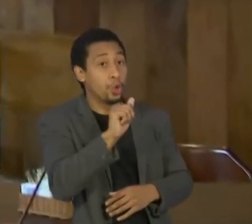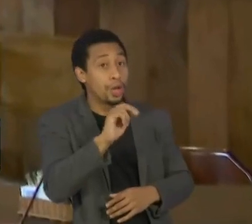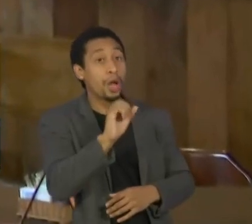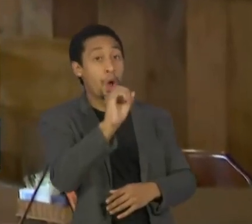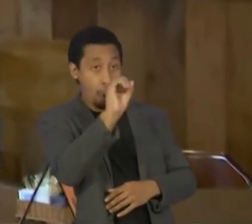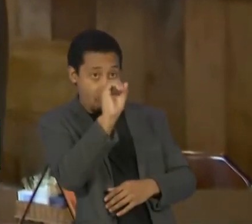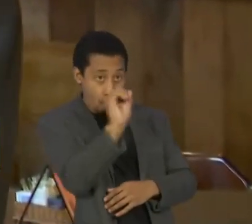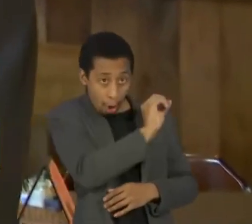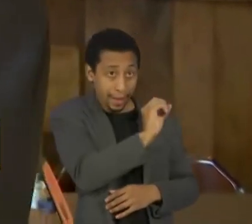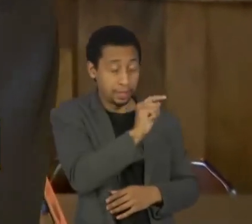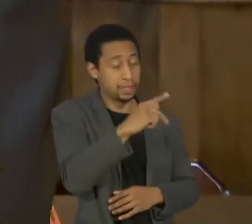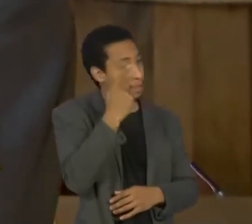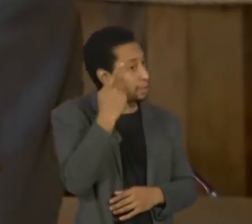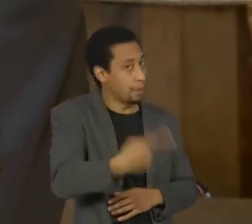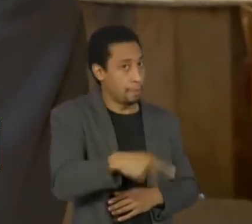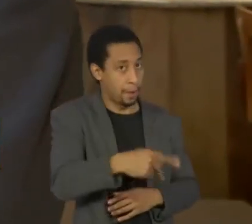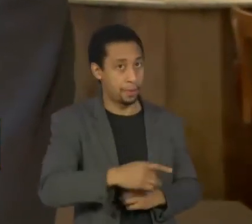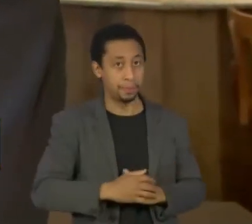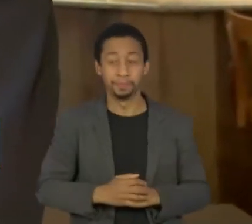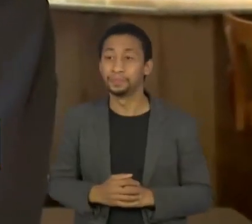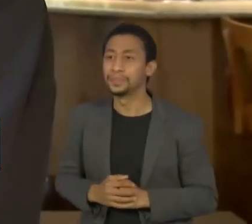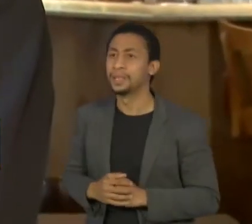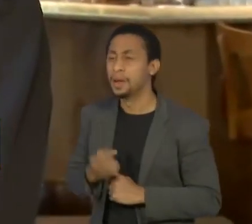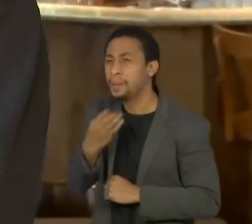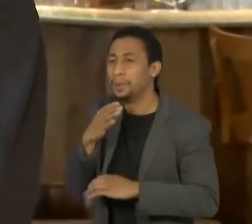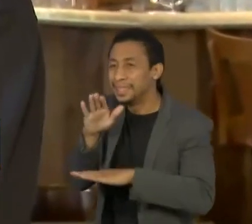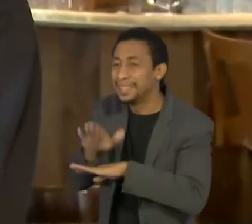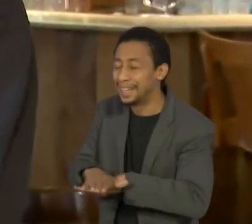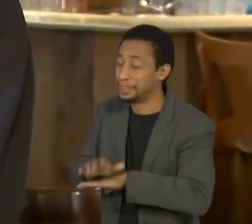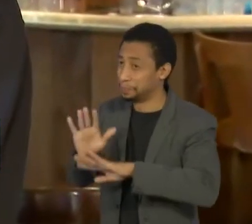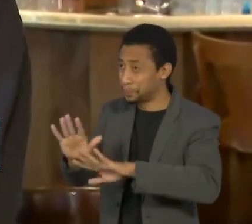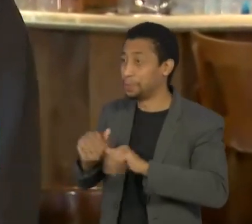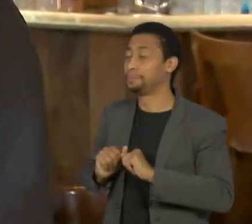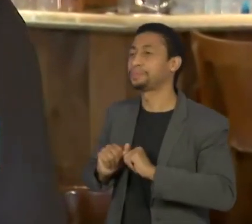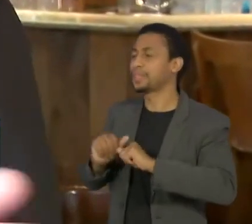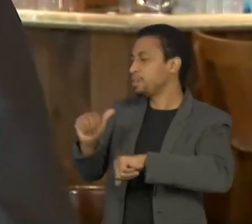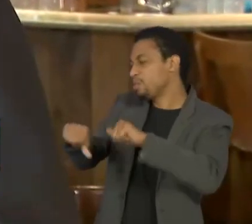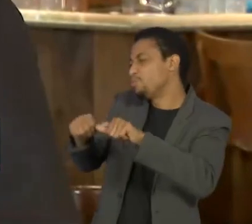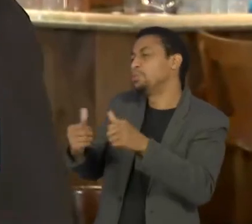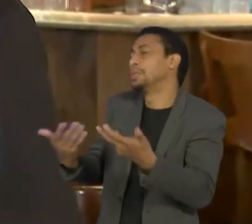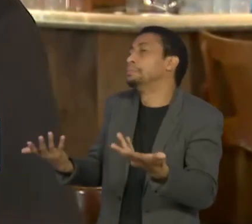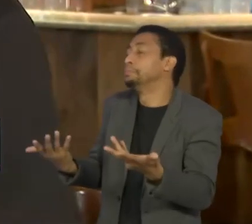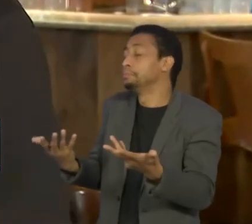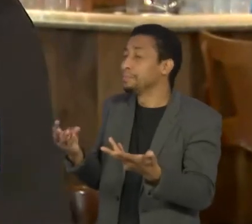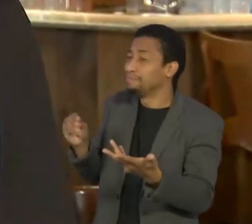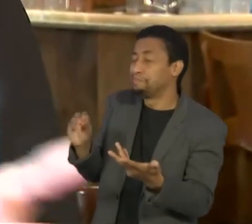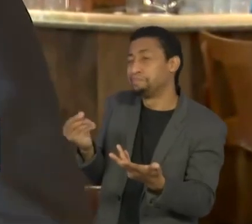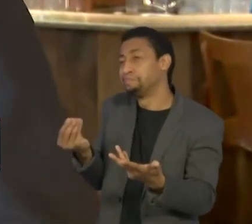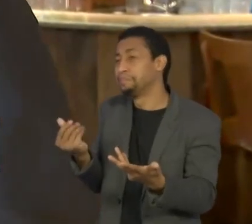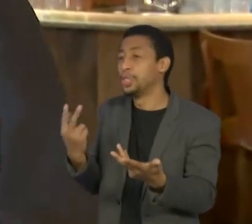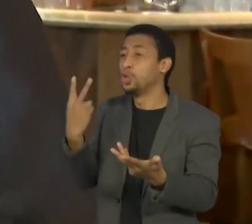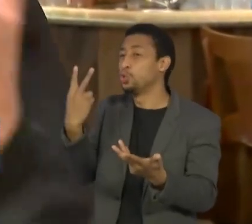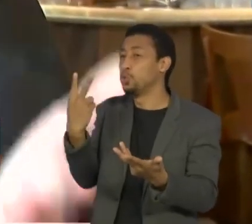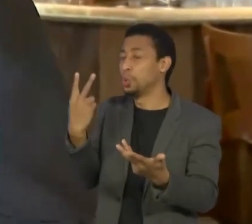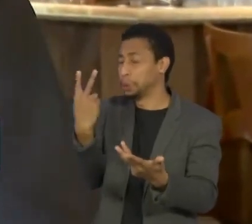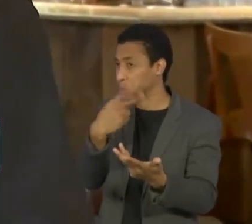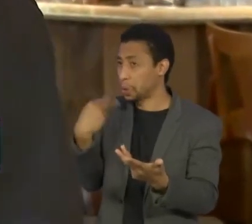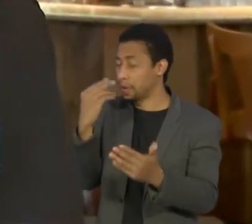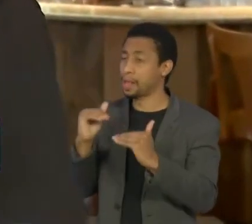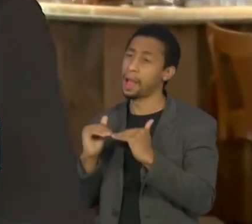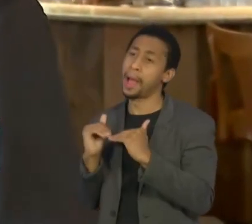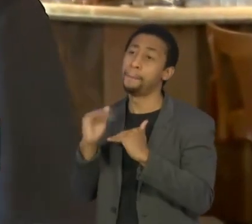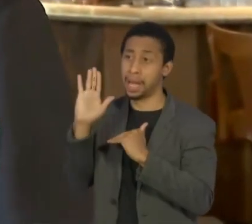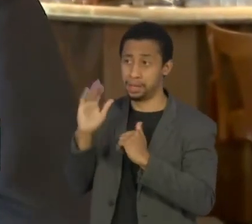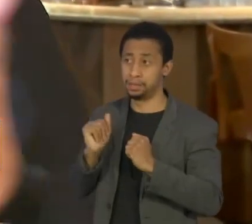ampliação de horário, Antônio? Boa tarde. Boa tarde. Não muda muita coisa, não. A gente vai ter 2 horas a mais para um conforto